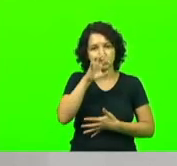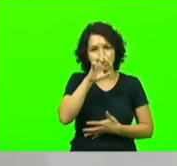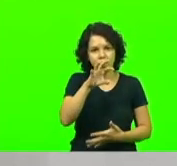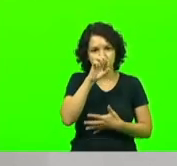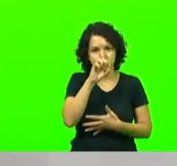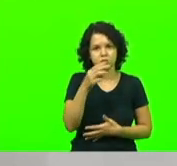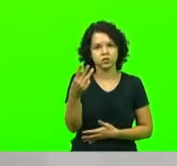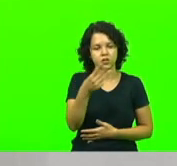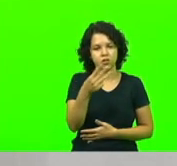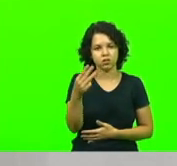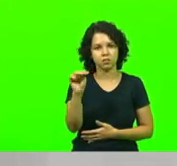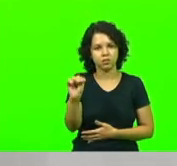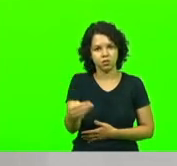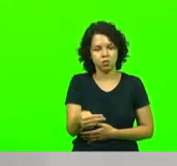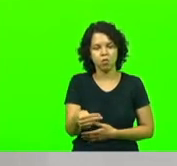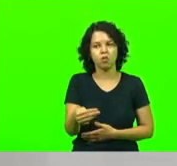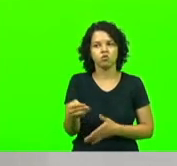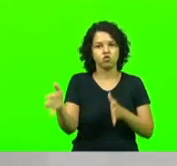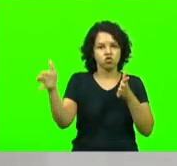milhões, liberariam o comércio.